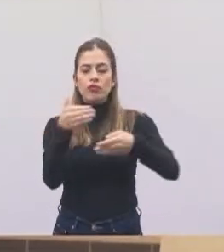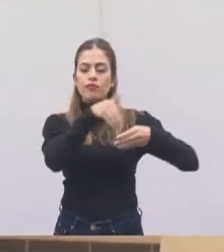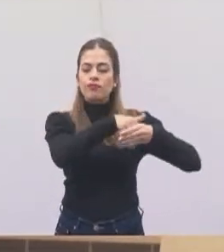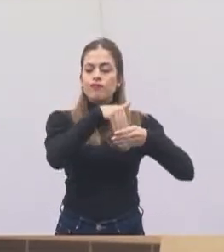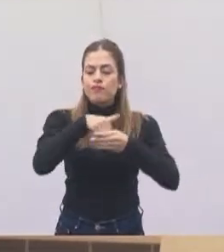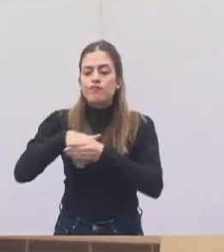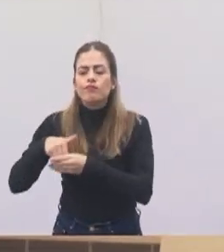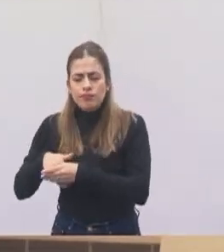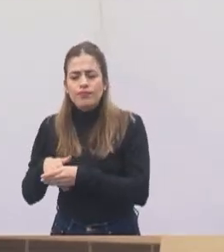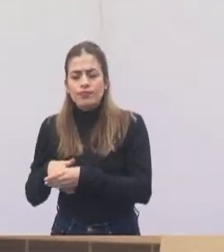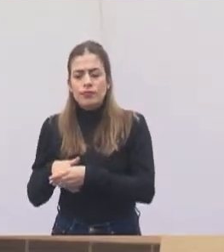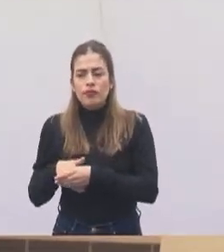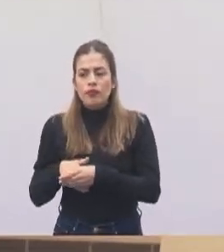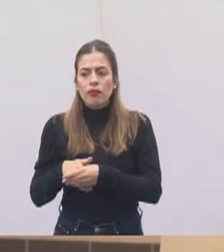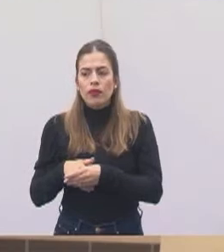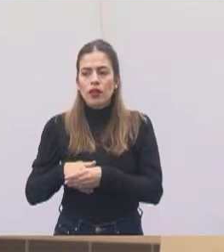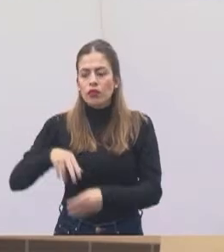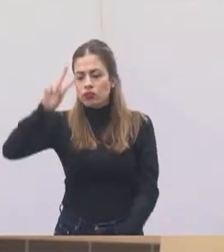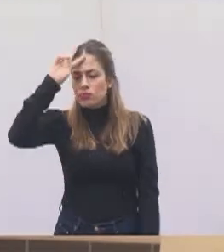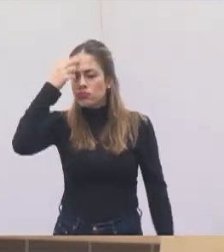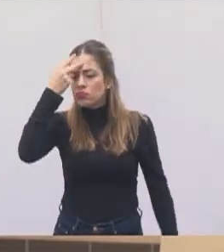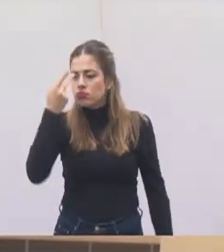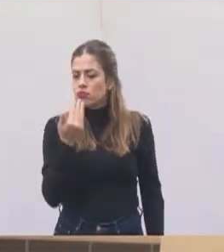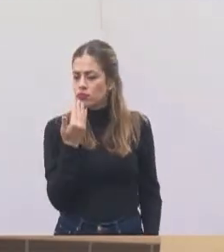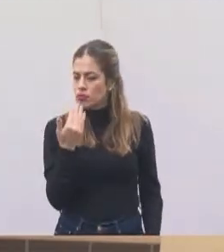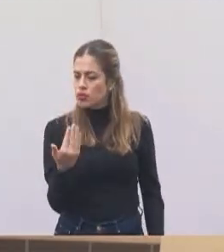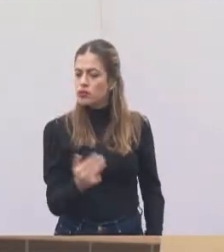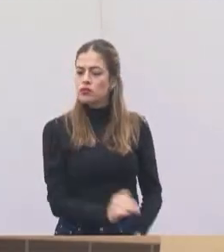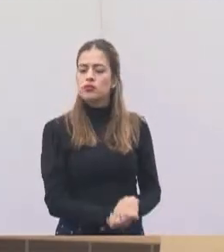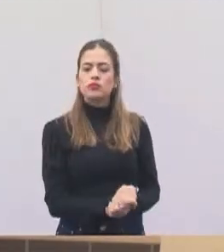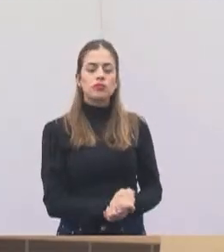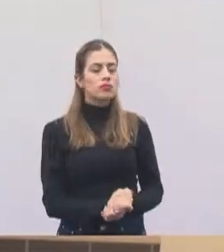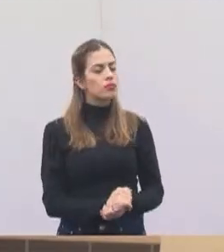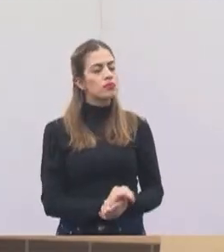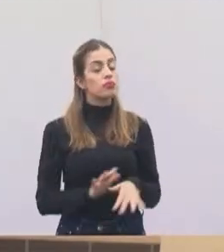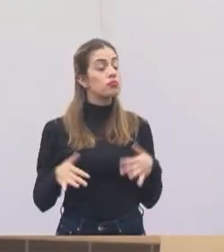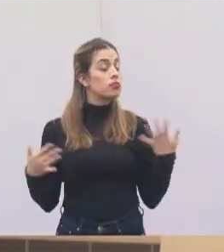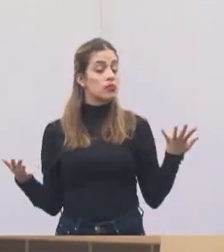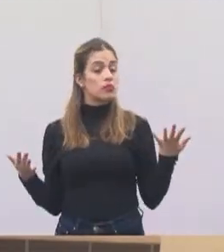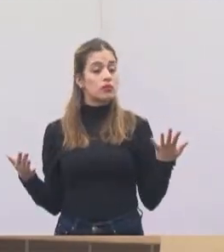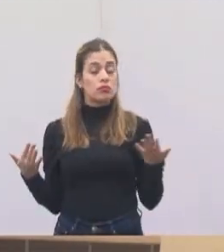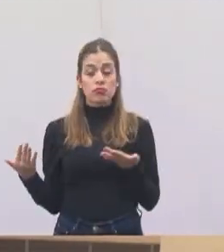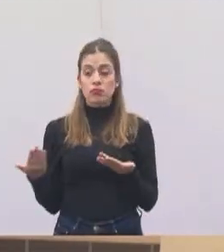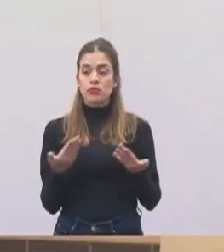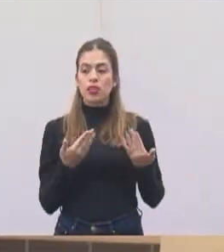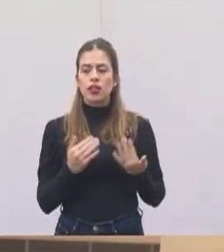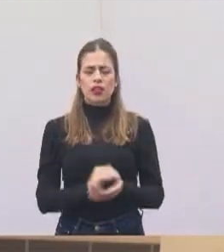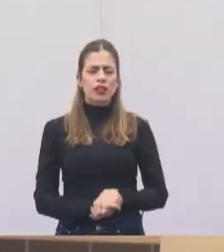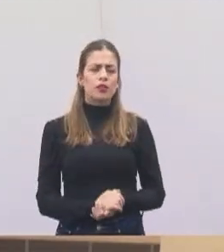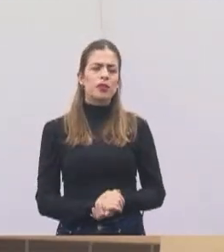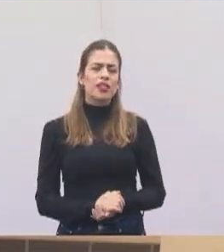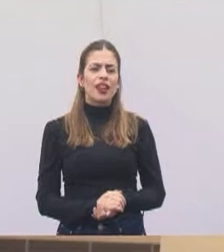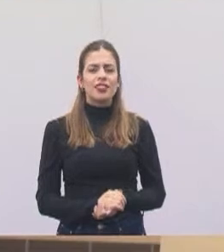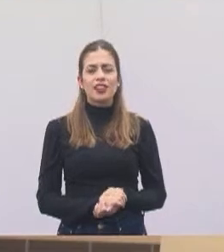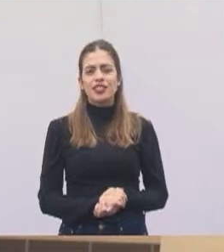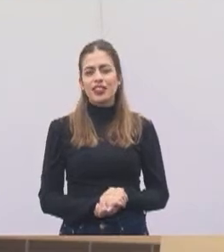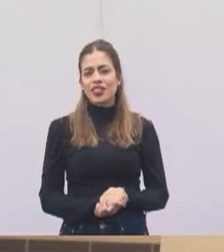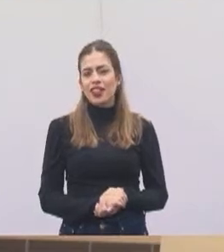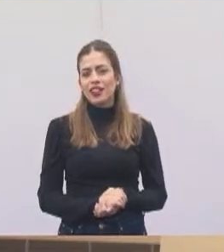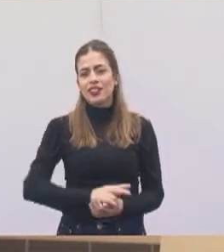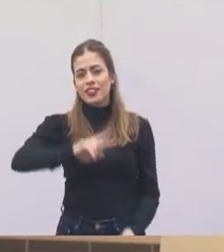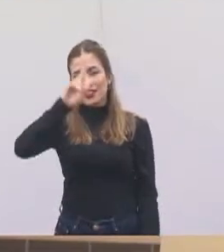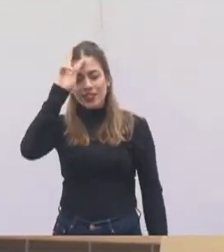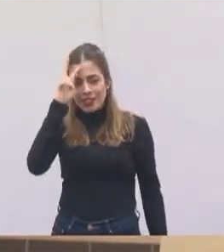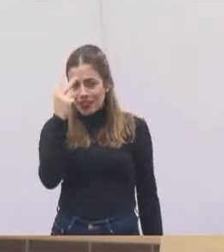votem contrário ao pedido. Isso é uma hombridade. Vote